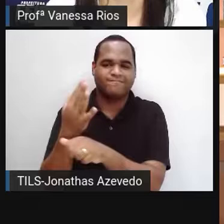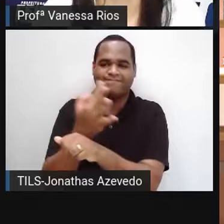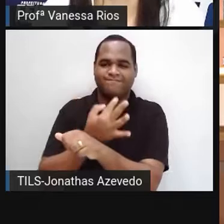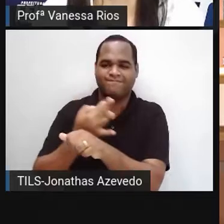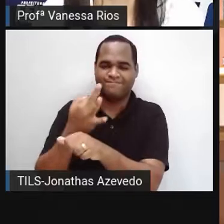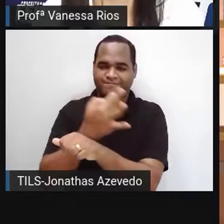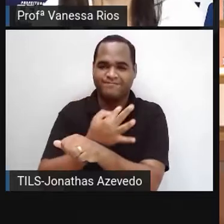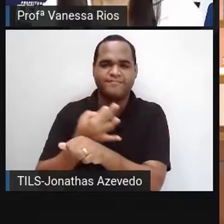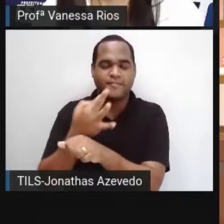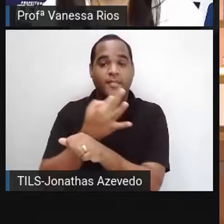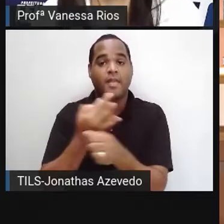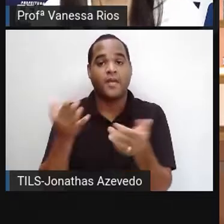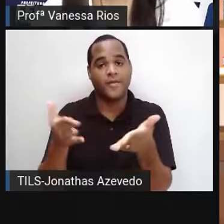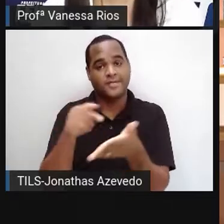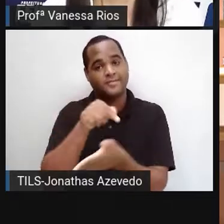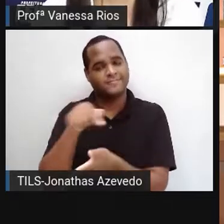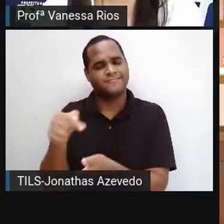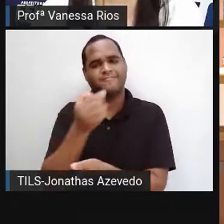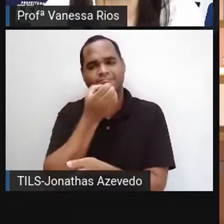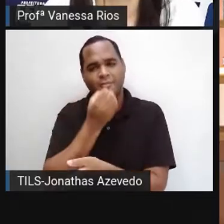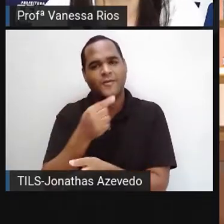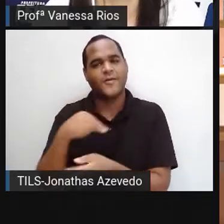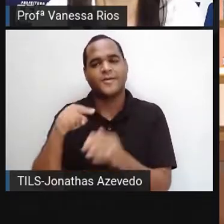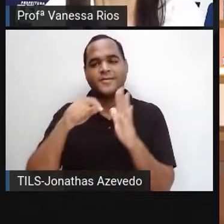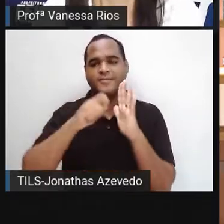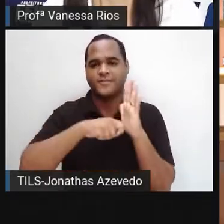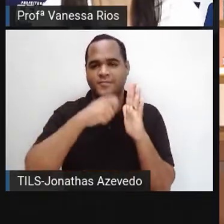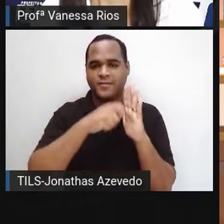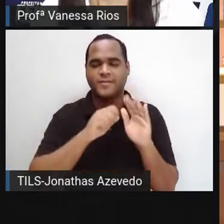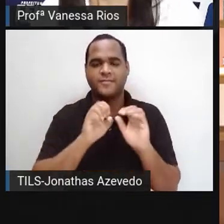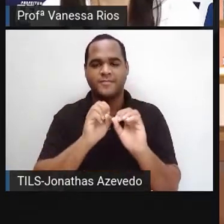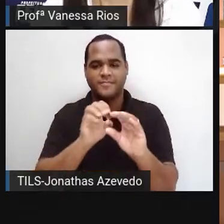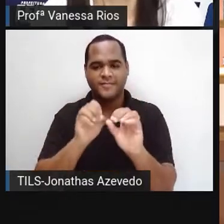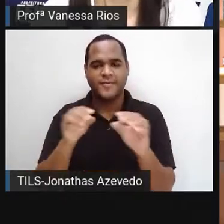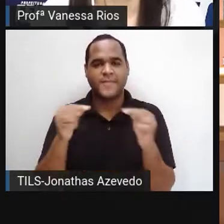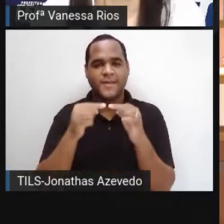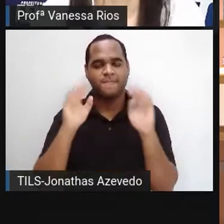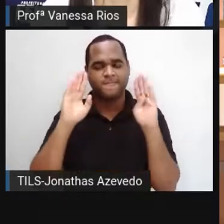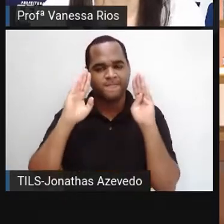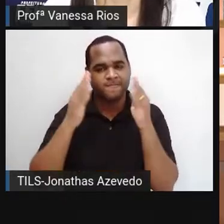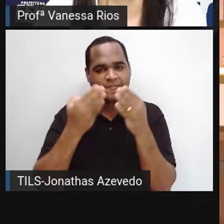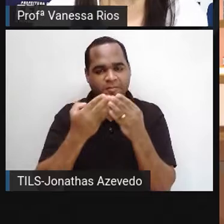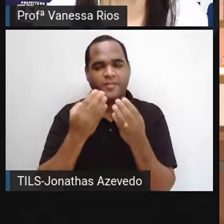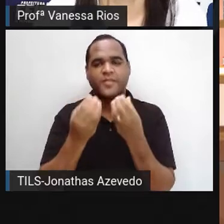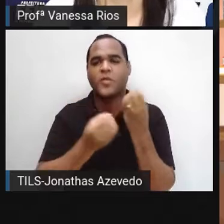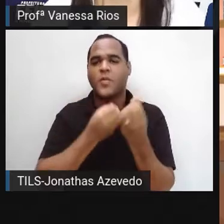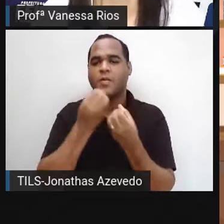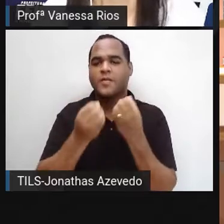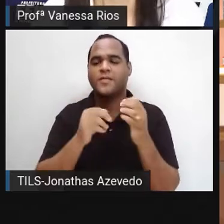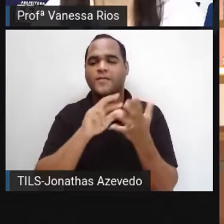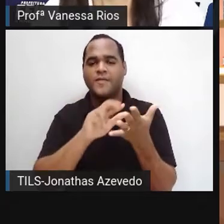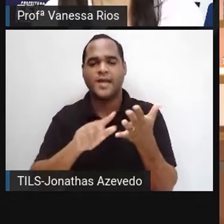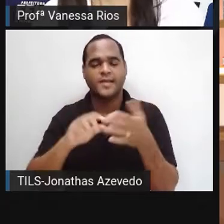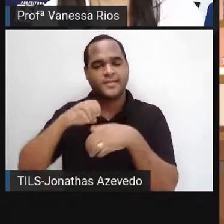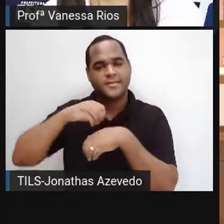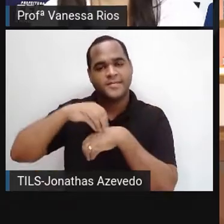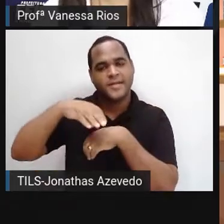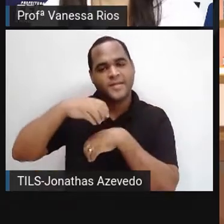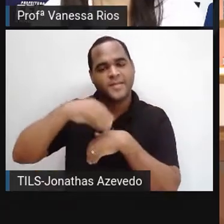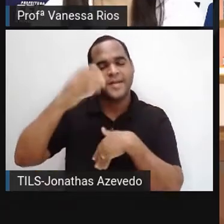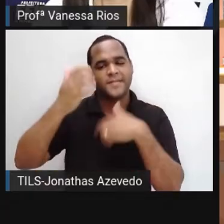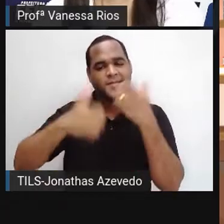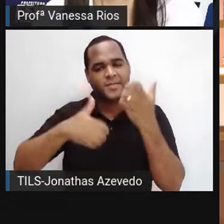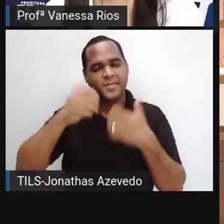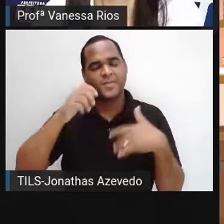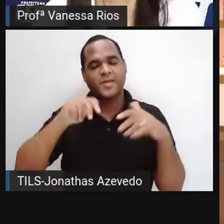durante toda esta semana, as nossas videoaulas serão direcionadas a atividades, a orientação de atividades,